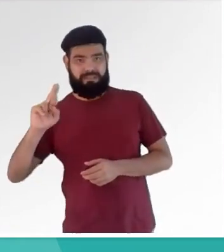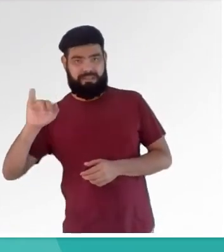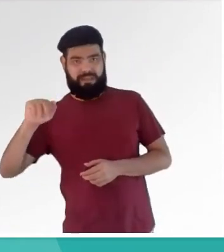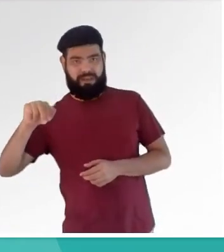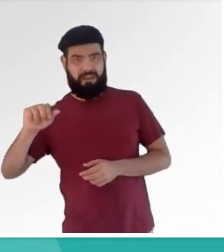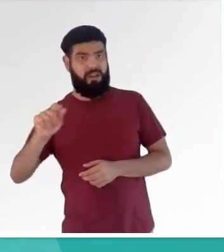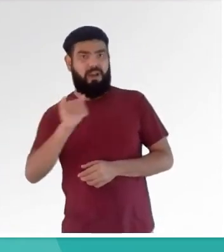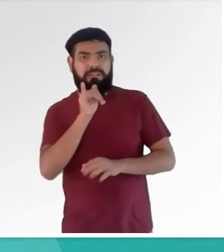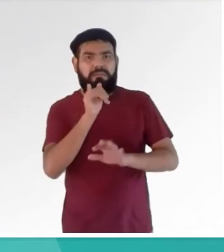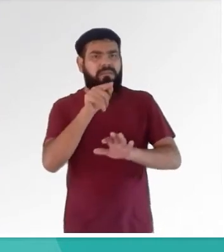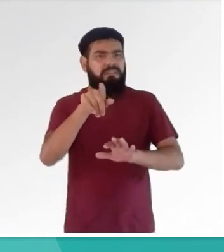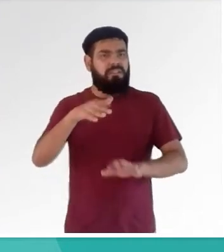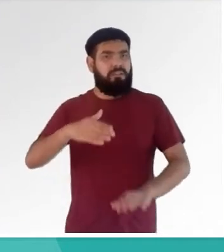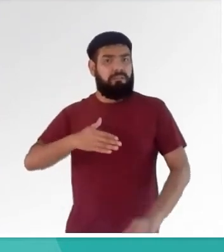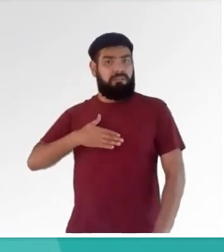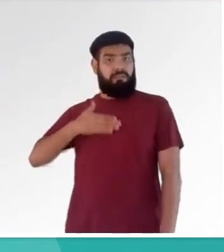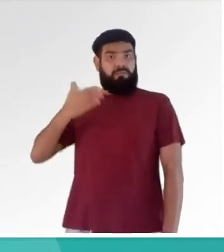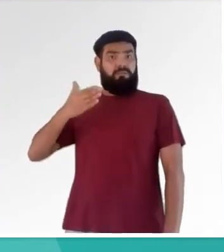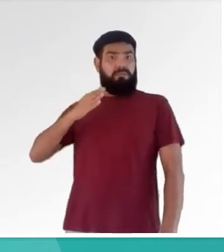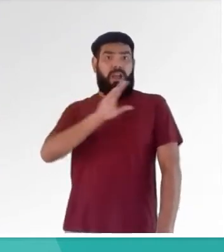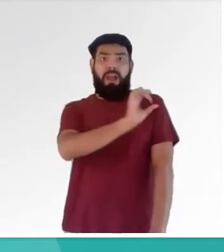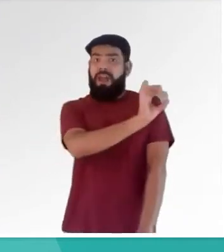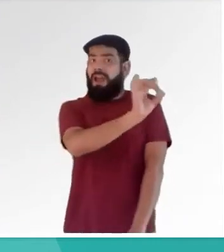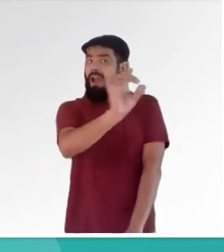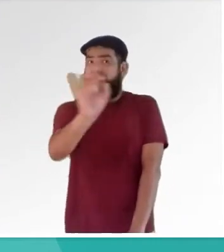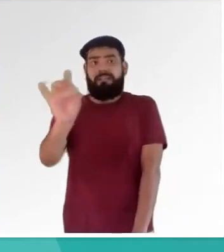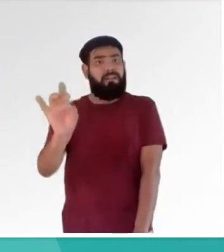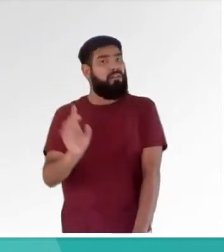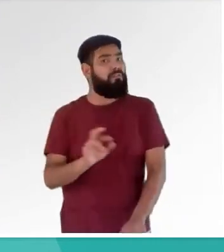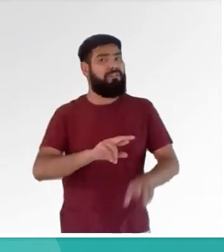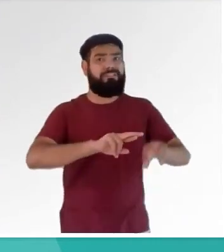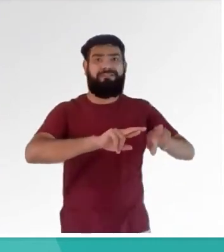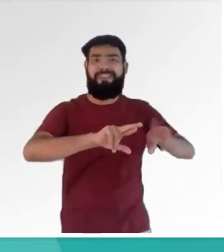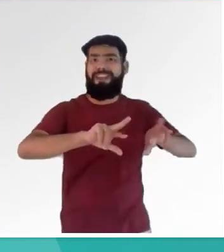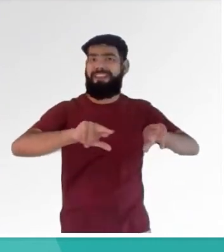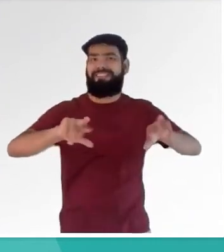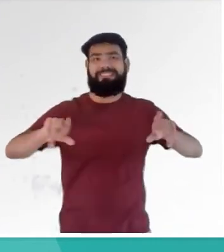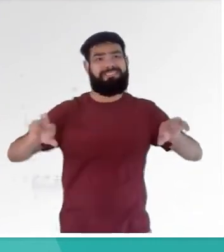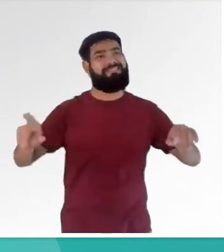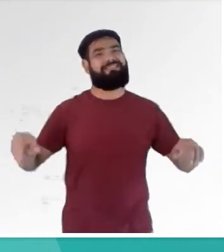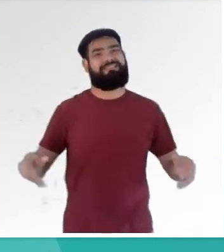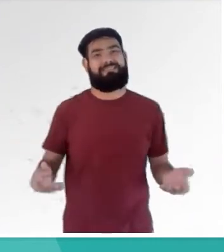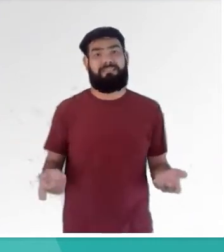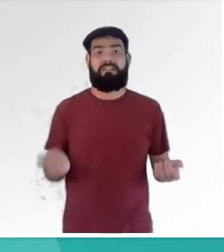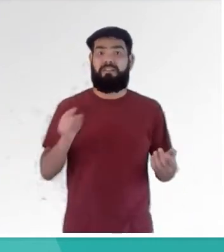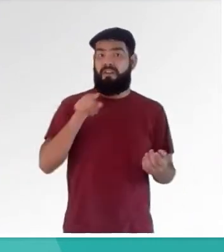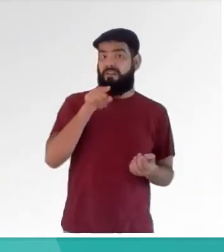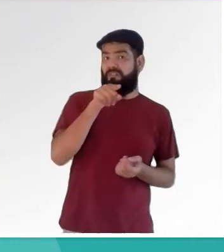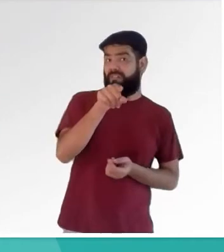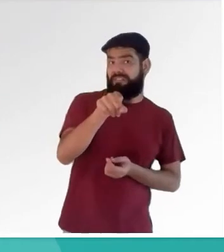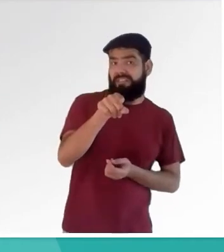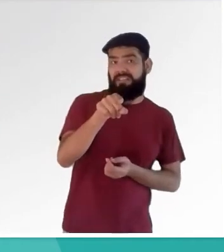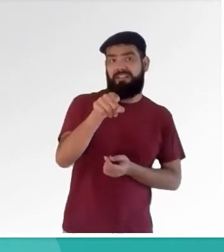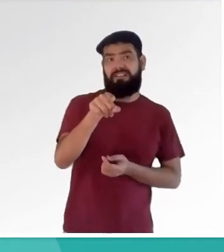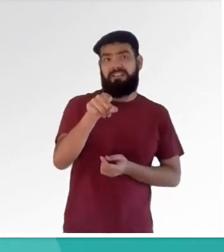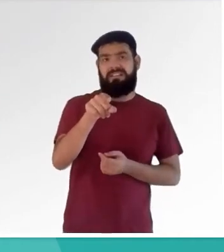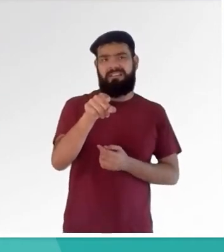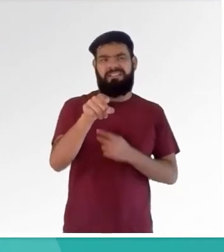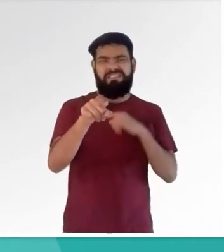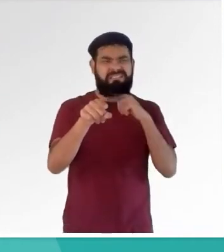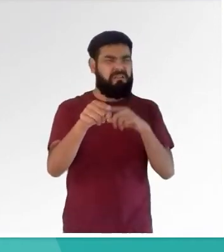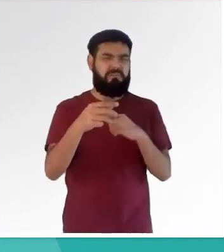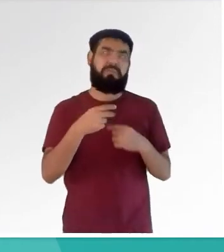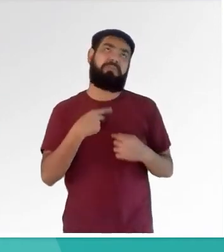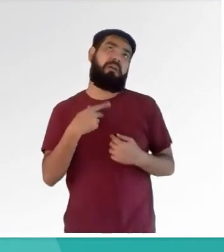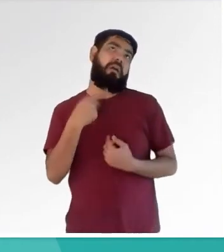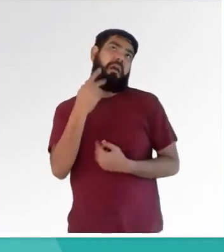assustem. Cada religião tem a sua doutrina. E ninguém pode dizer que a doutrina da religião do